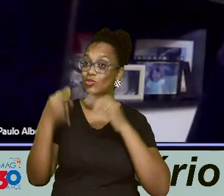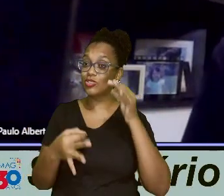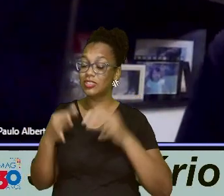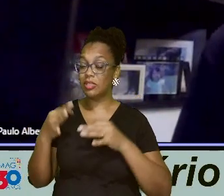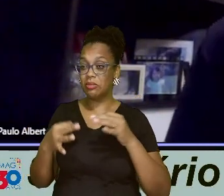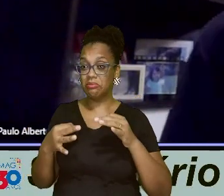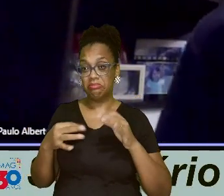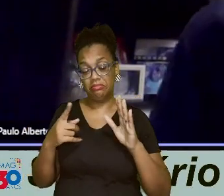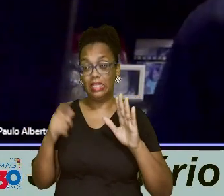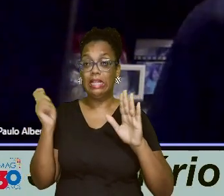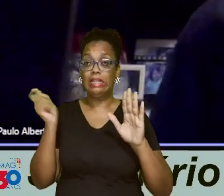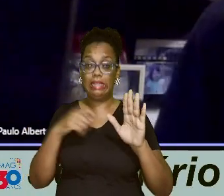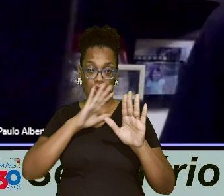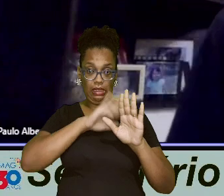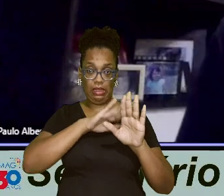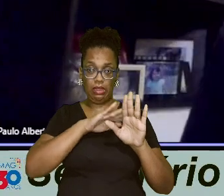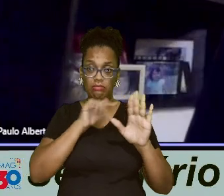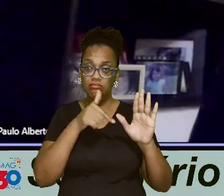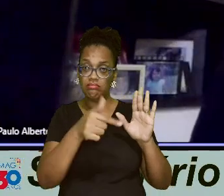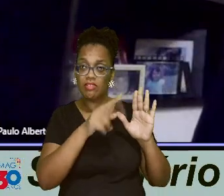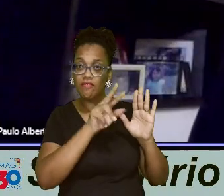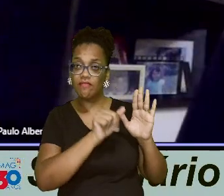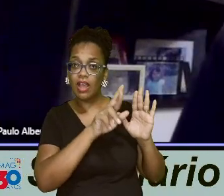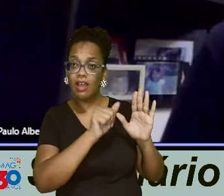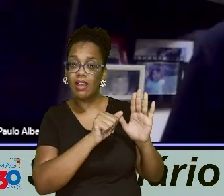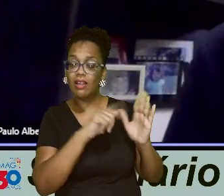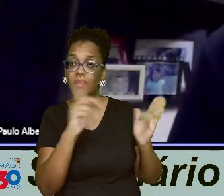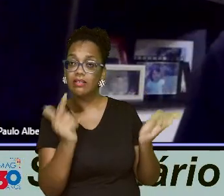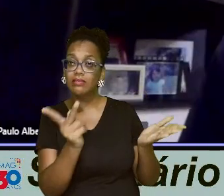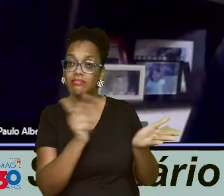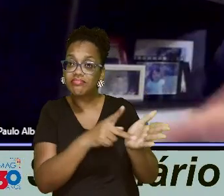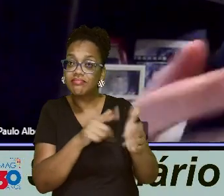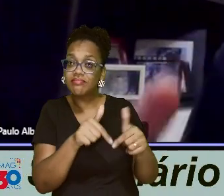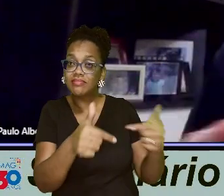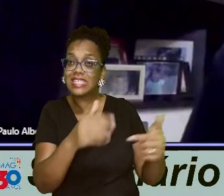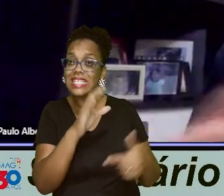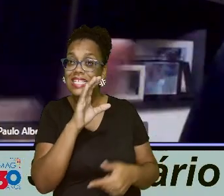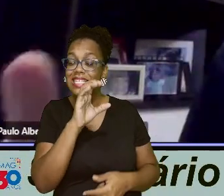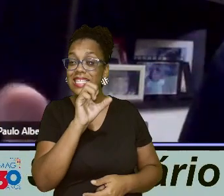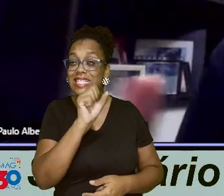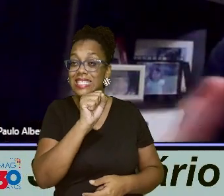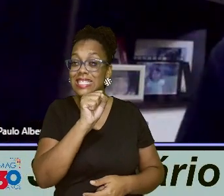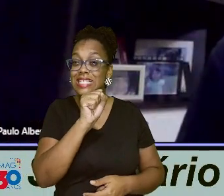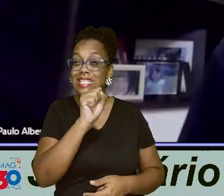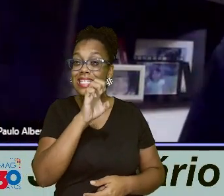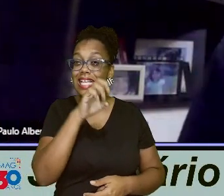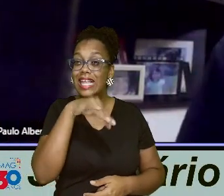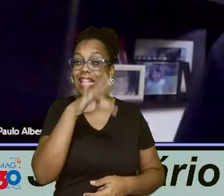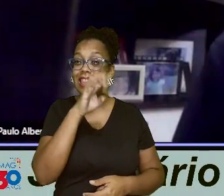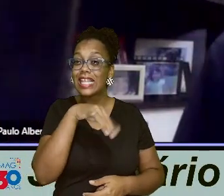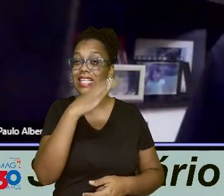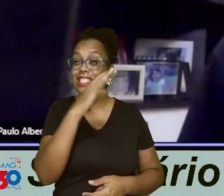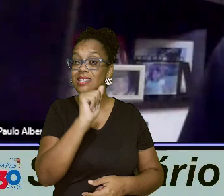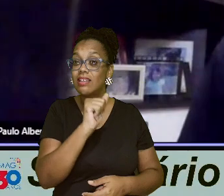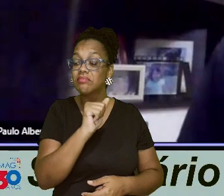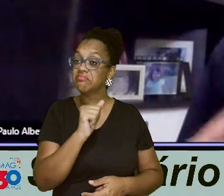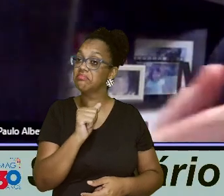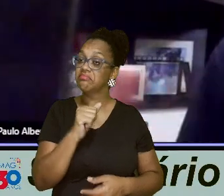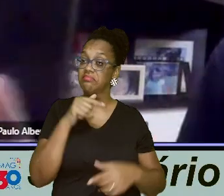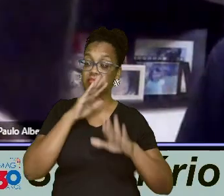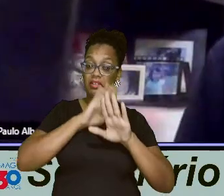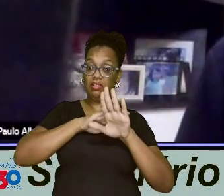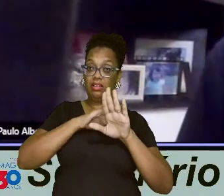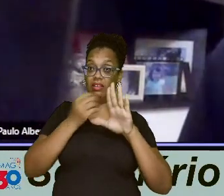fase de cumprimento de sentença, né? Que, tendo em vista que ele foi construído no âmbito da